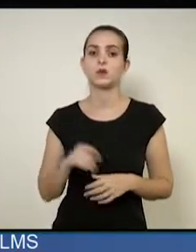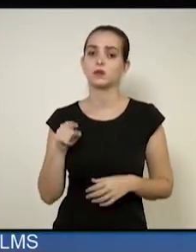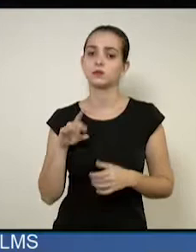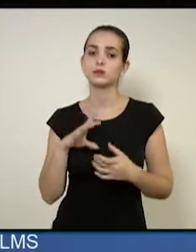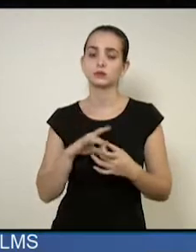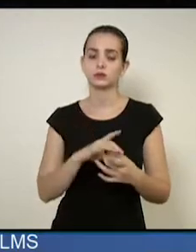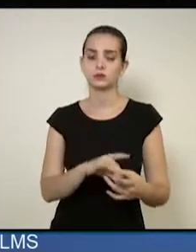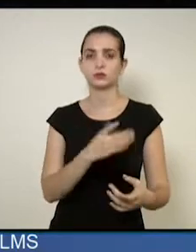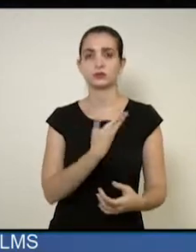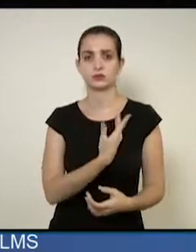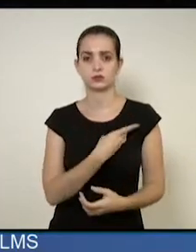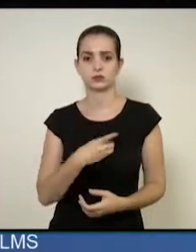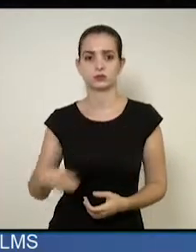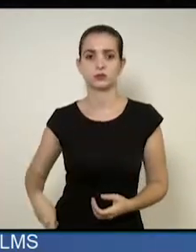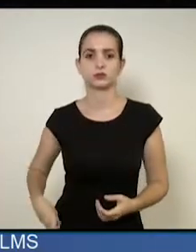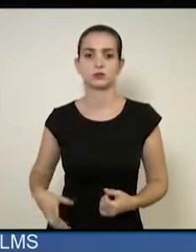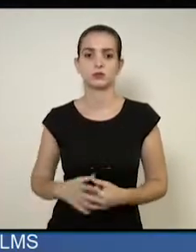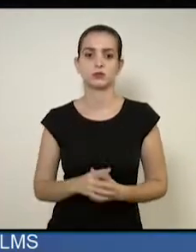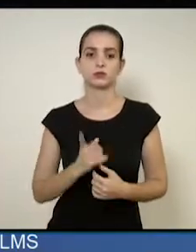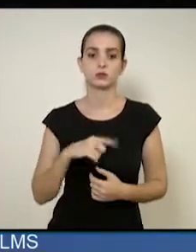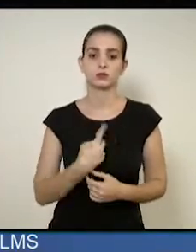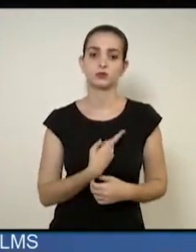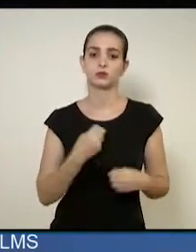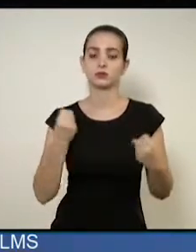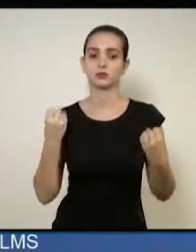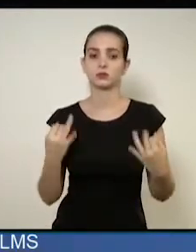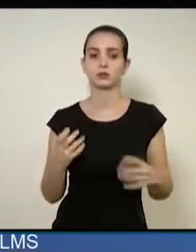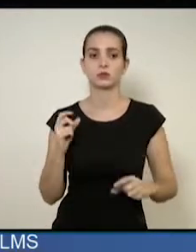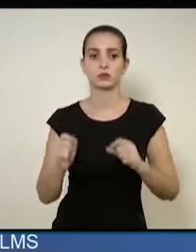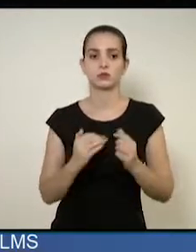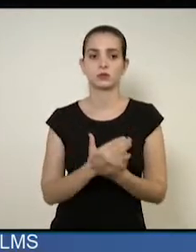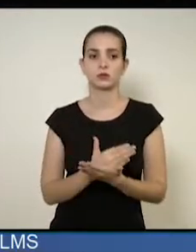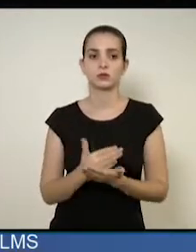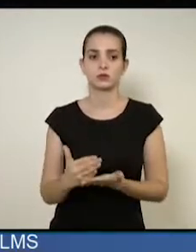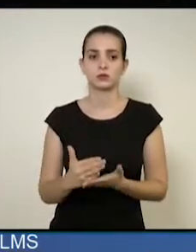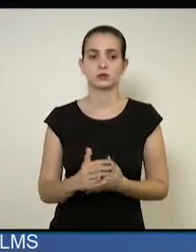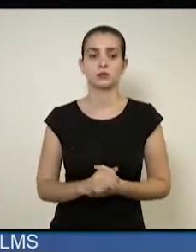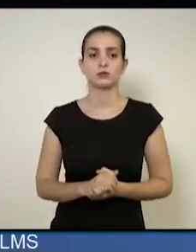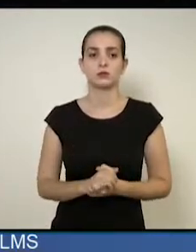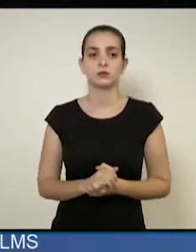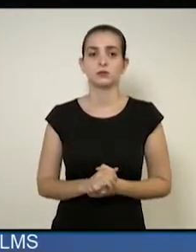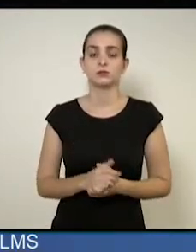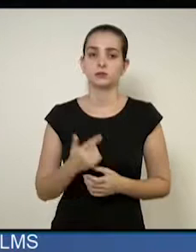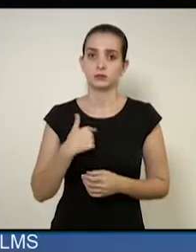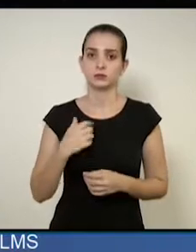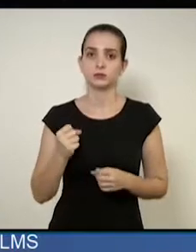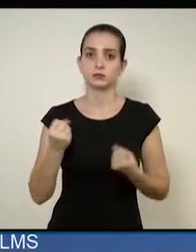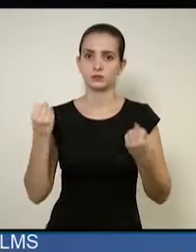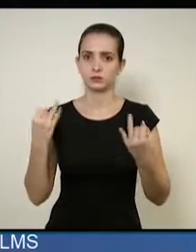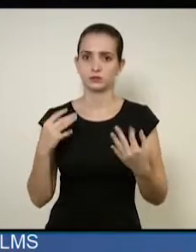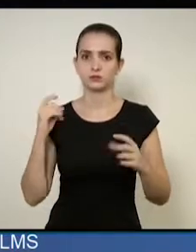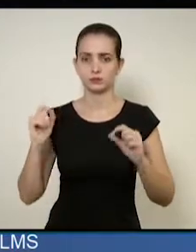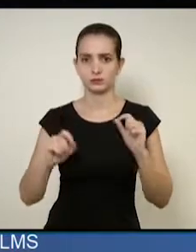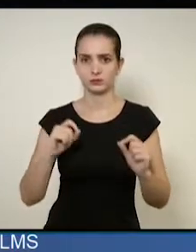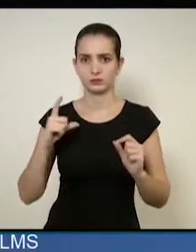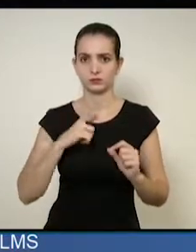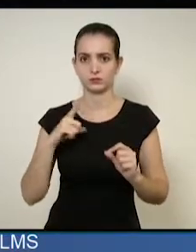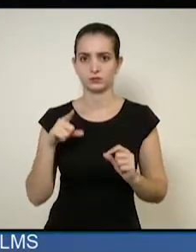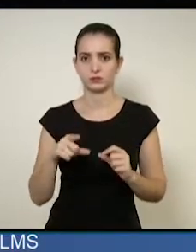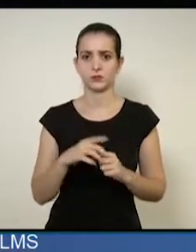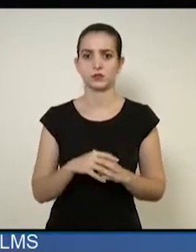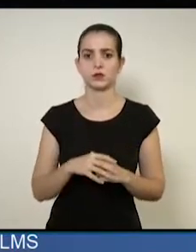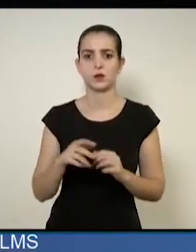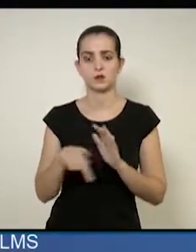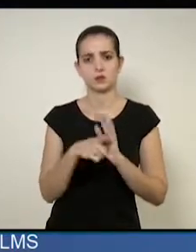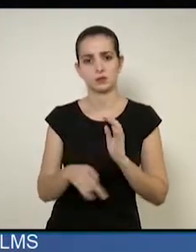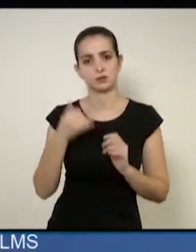sentido, nobre deputado, nós falamos exatamente isso no início em relação à privatização. Eu destaco que o formato da concessão de telefonia